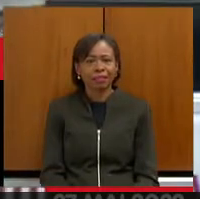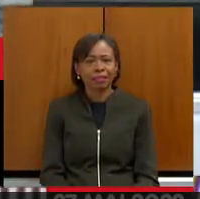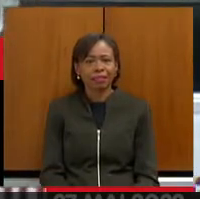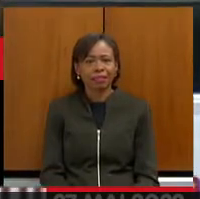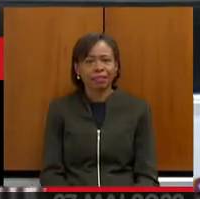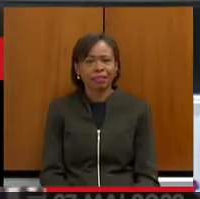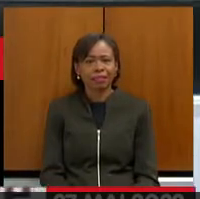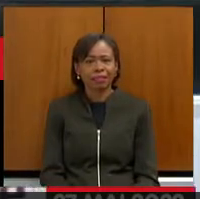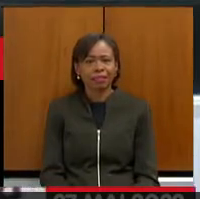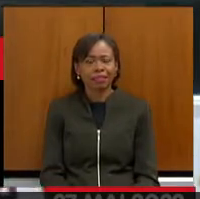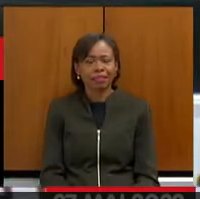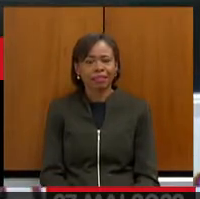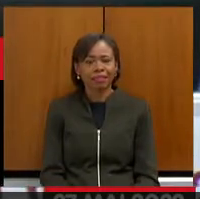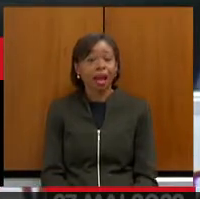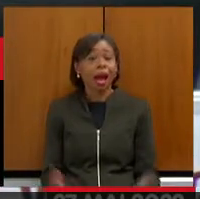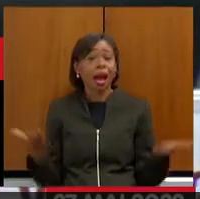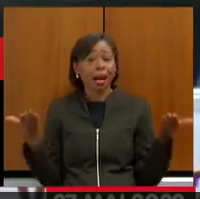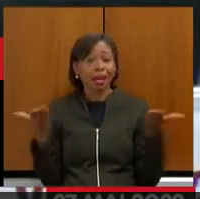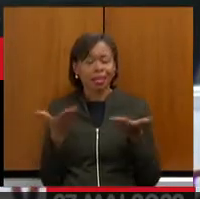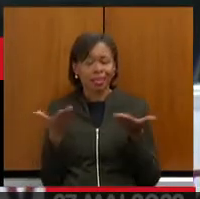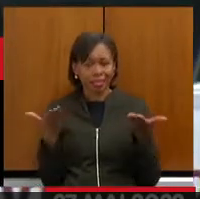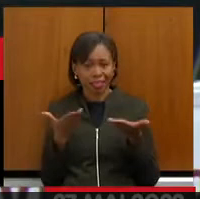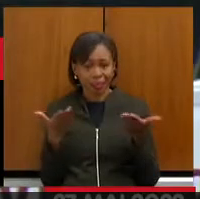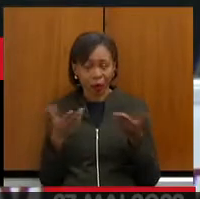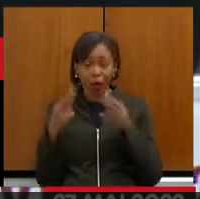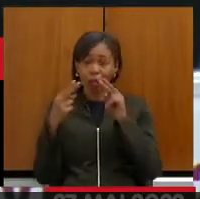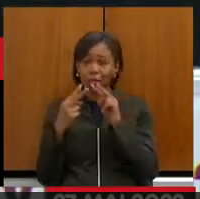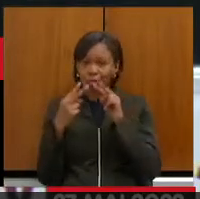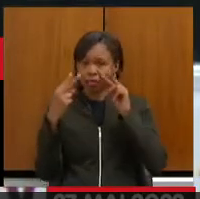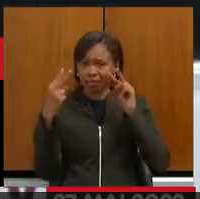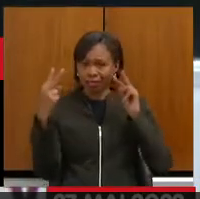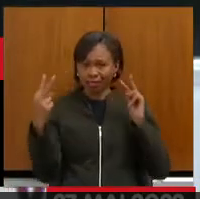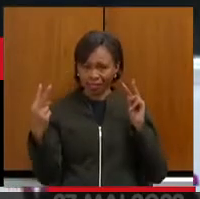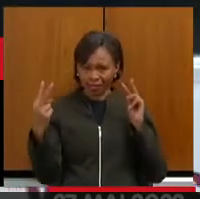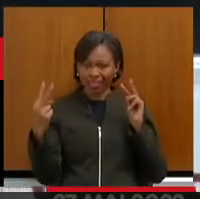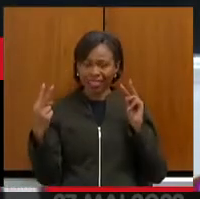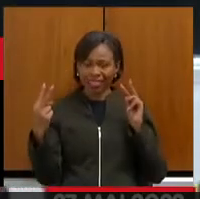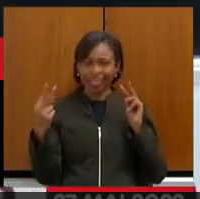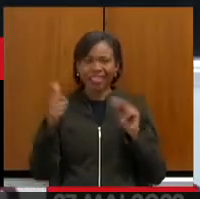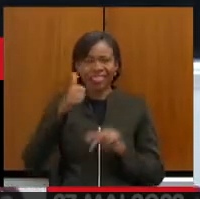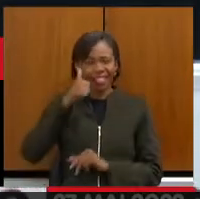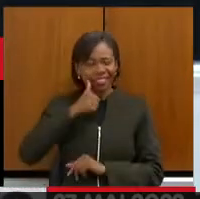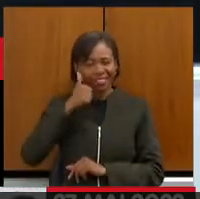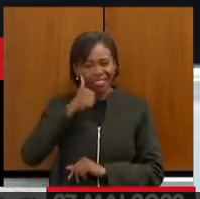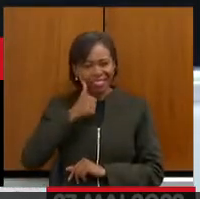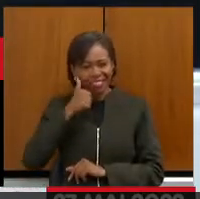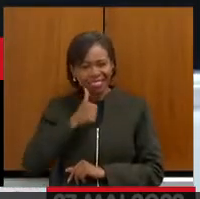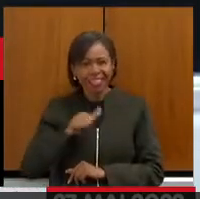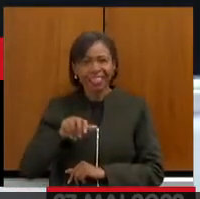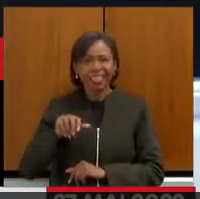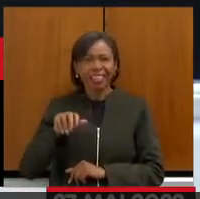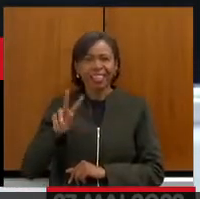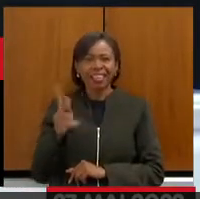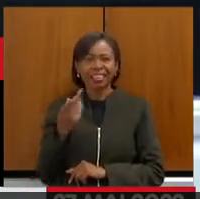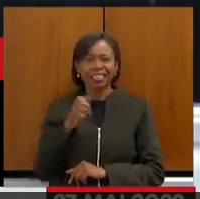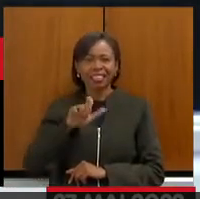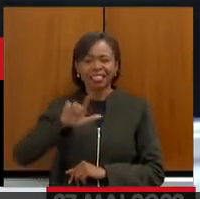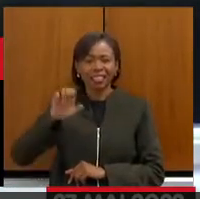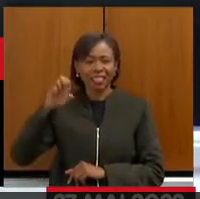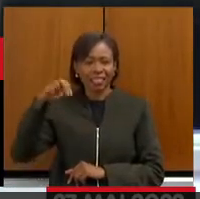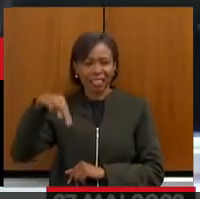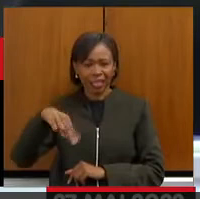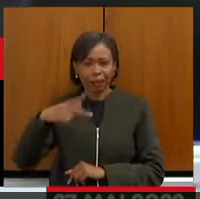e vamos ouvir agora de forma remota a querida Também companheira ela em Perrella